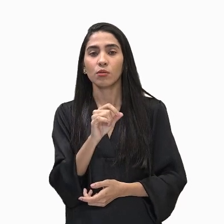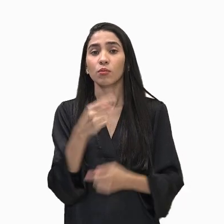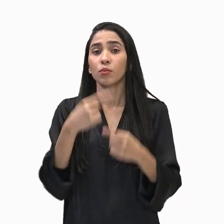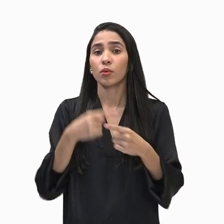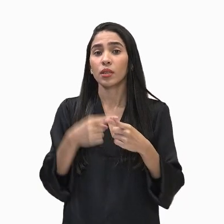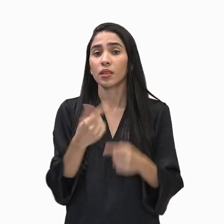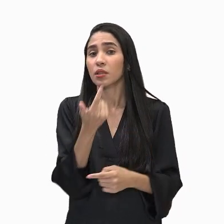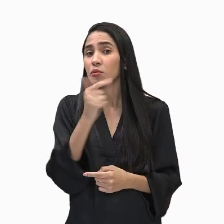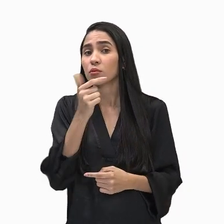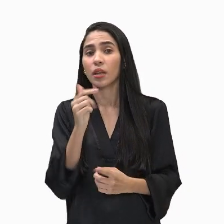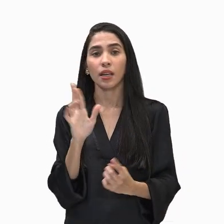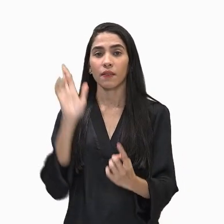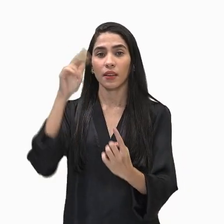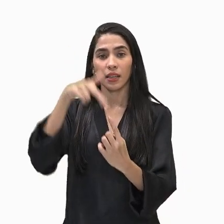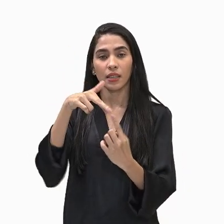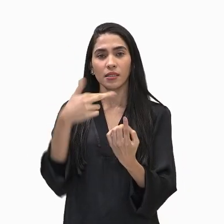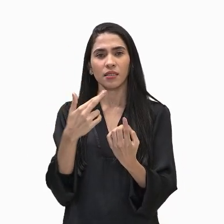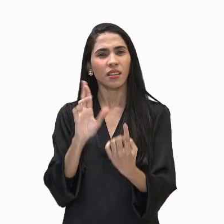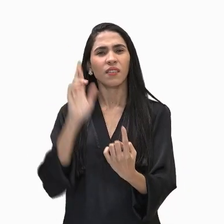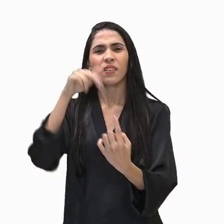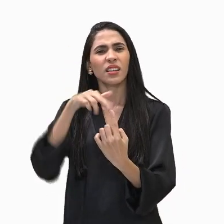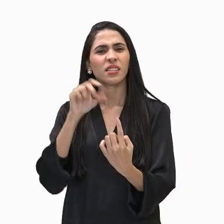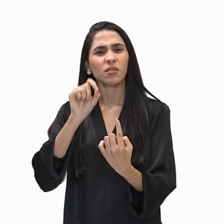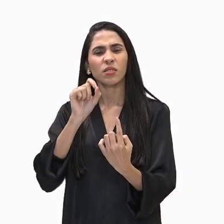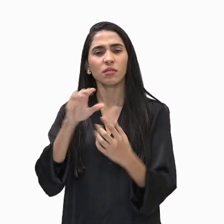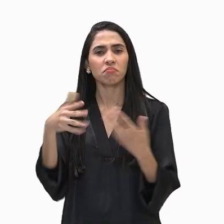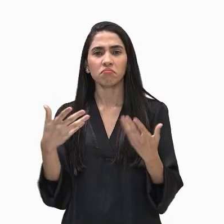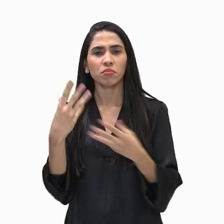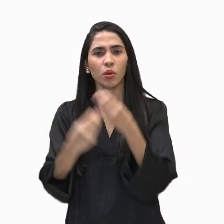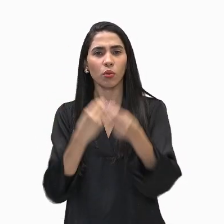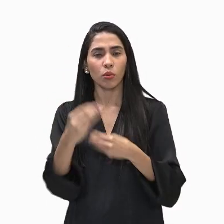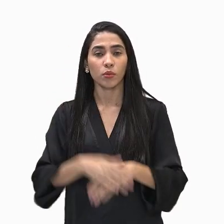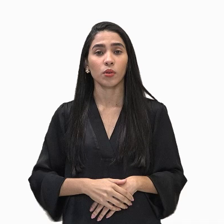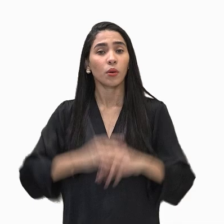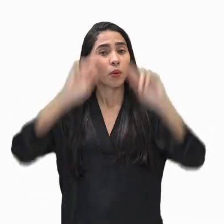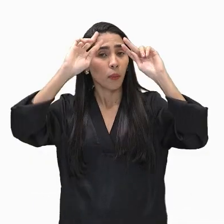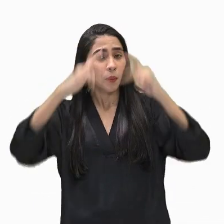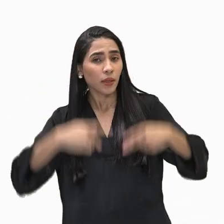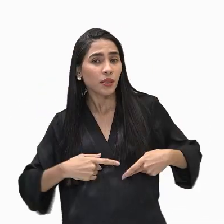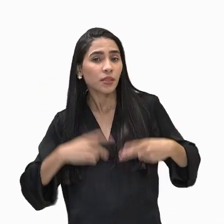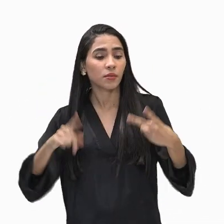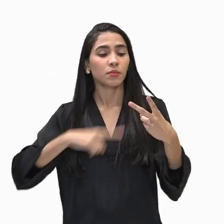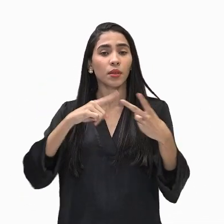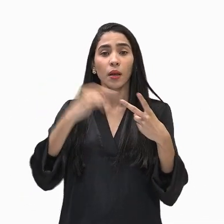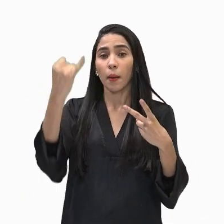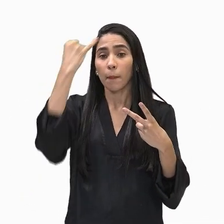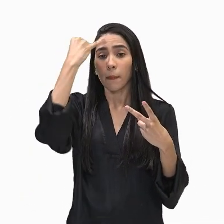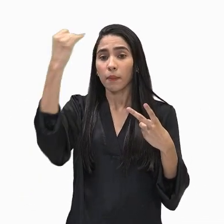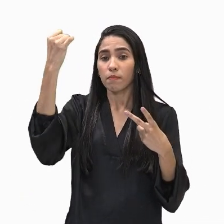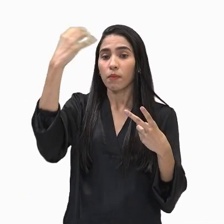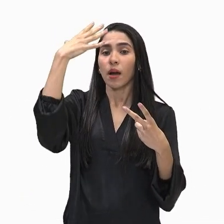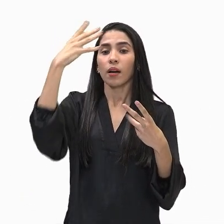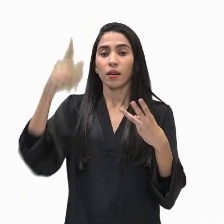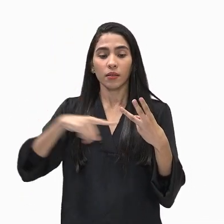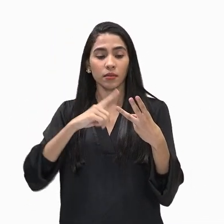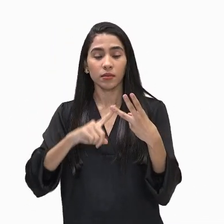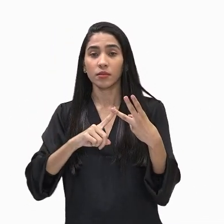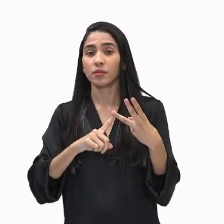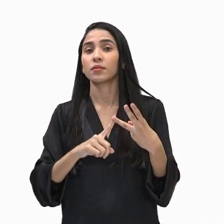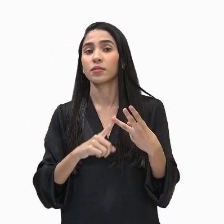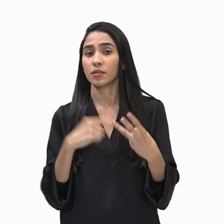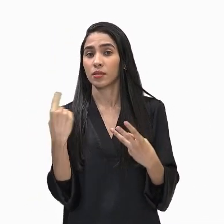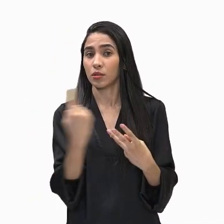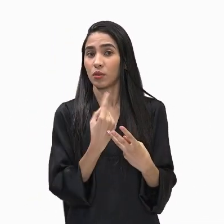tais referenciais. Que referenciais eram esses, professores? O humanismo, o iluminismo, né? Se nós